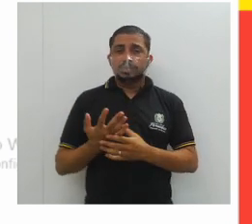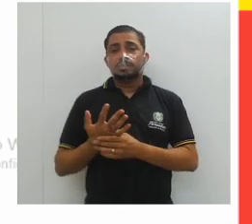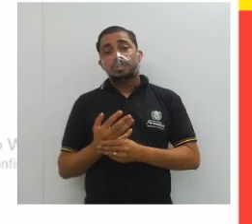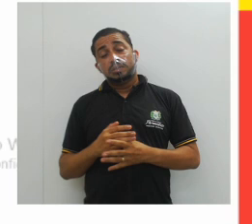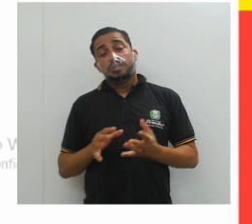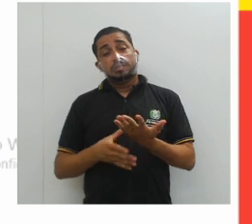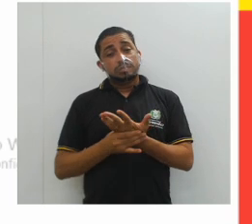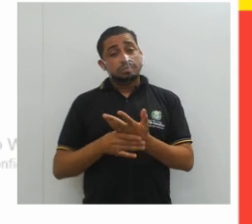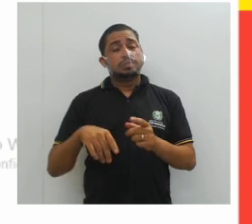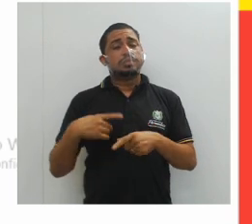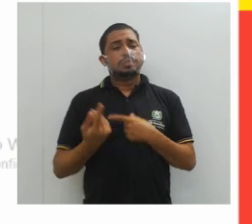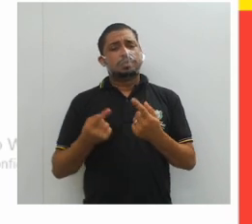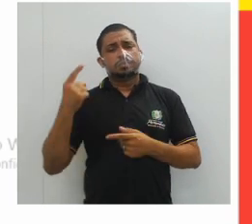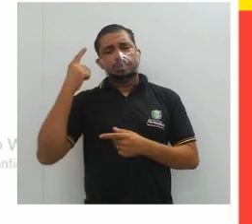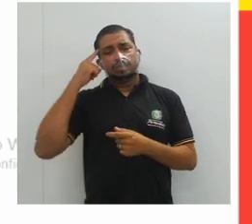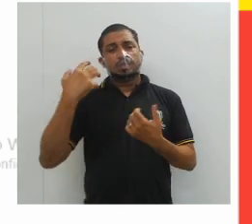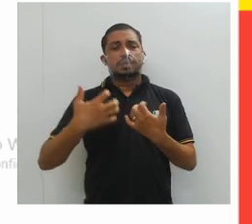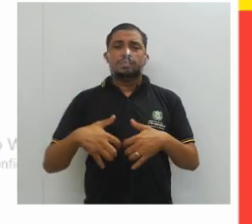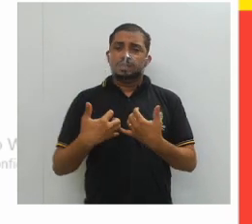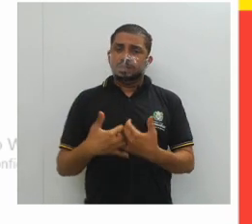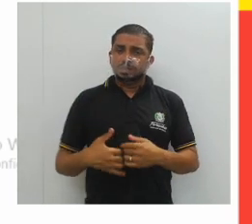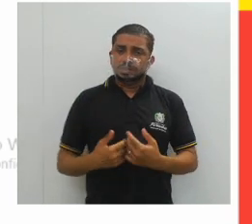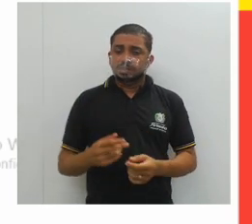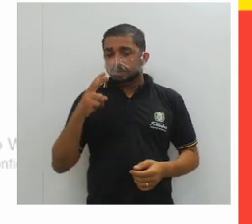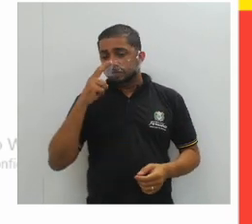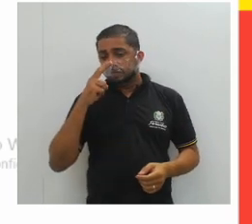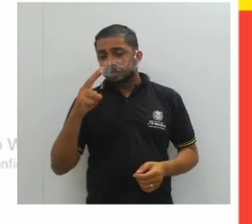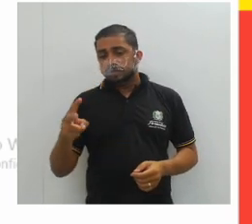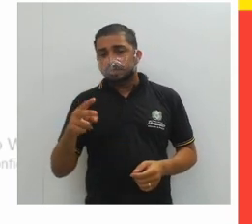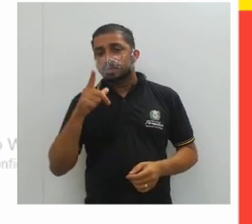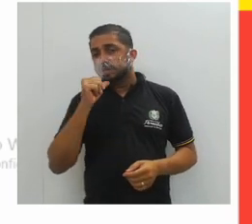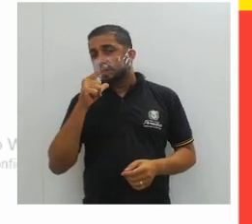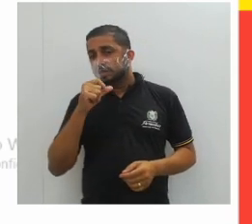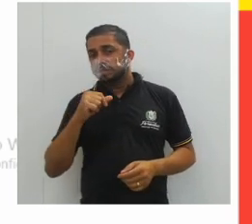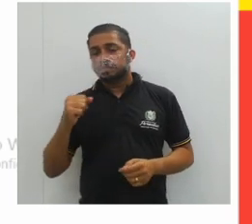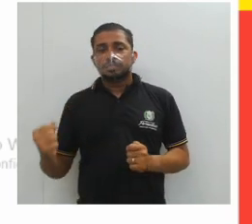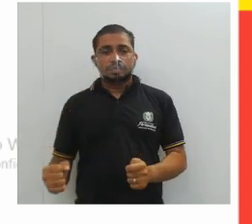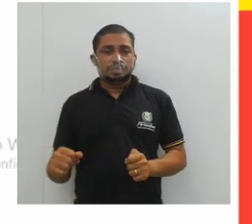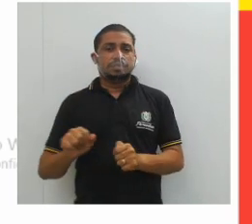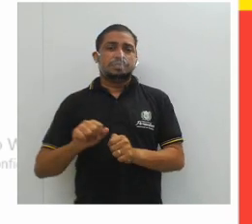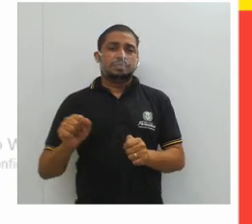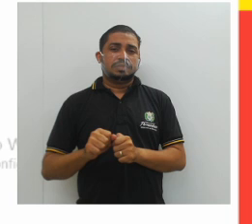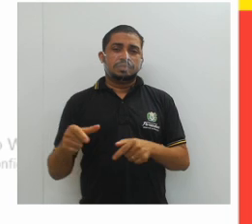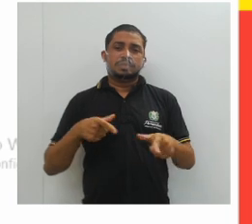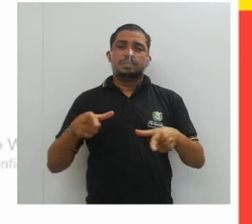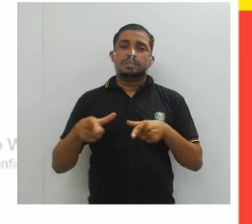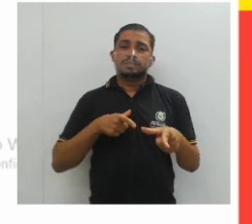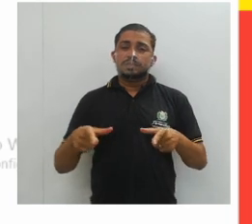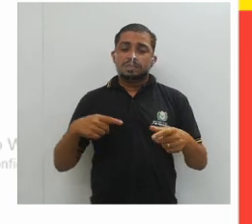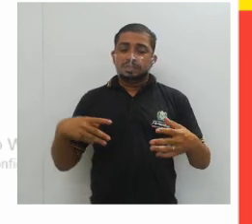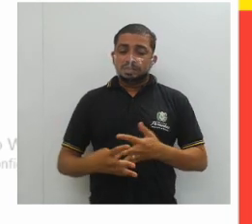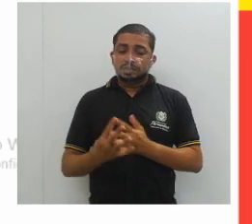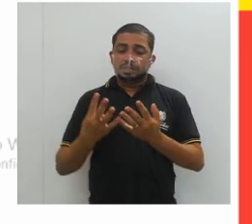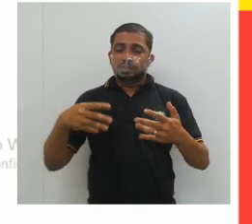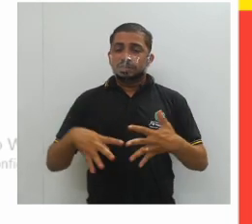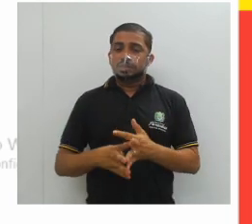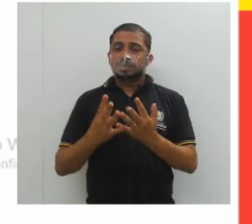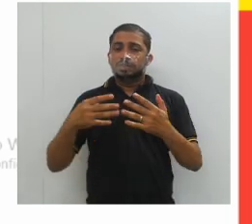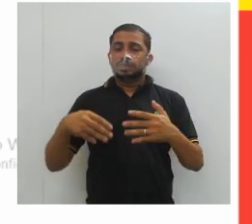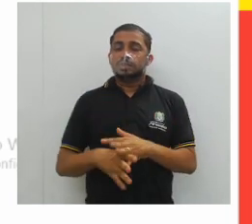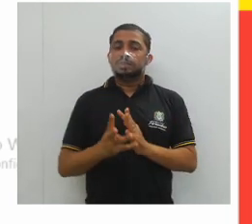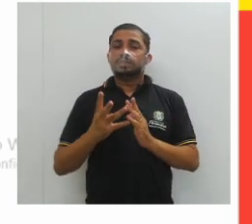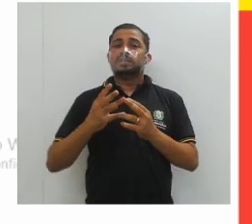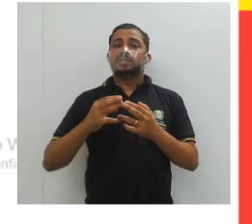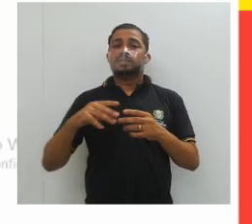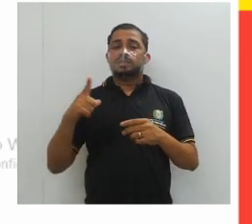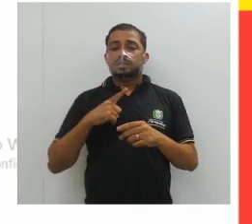ferramentas. Daí pensar em máquinas que com a força das águas podia fazer aquele serviço de entrelaçamento de fios ao ponto